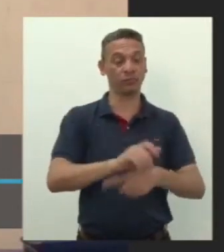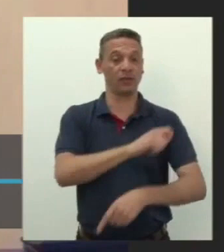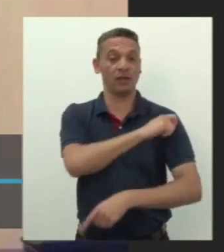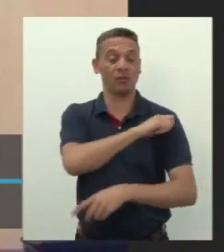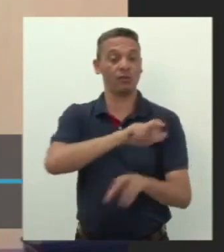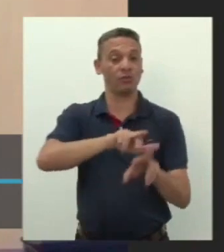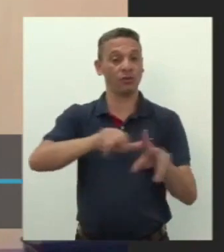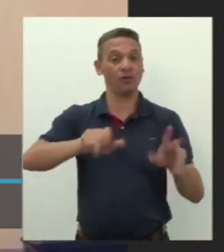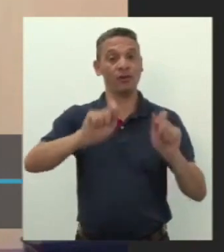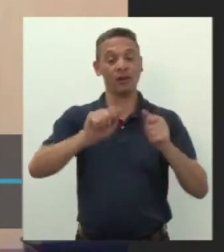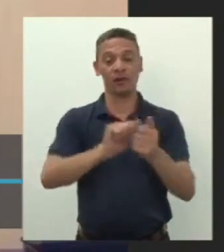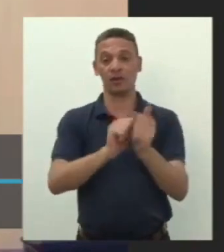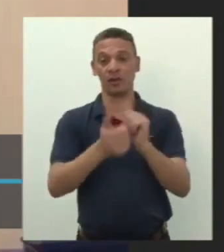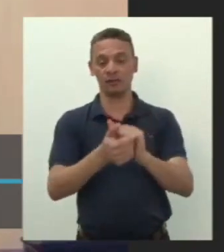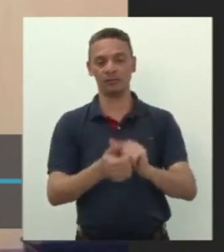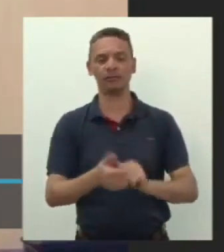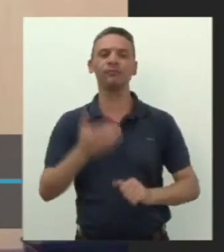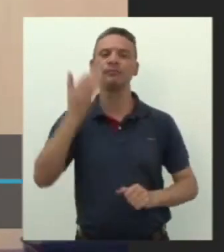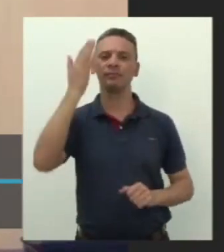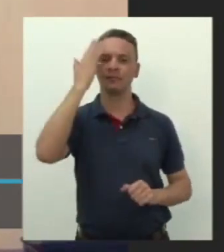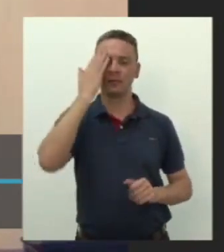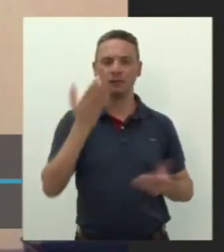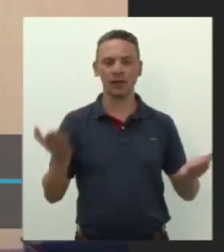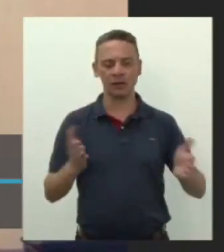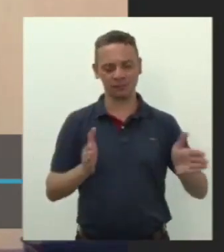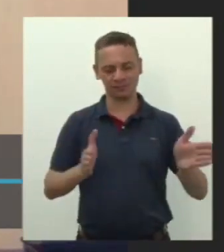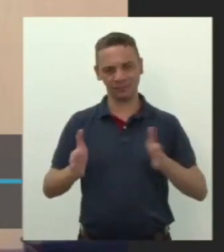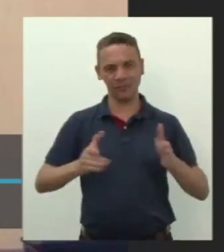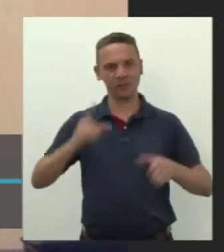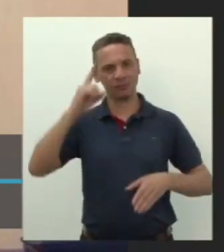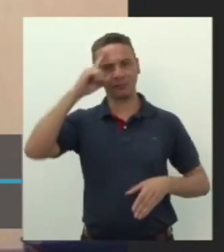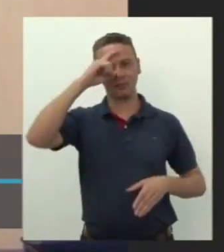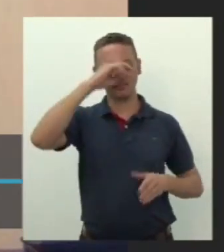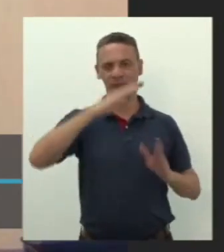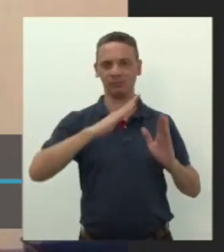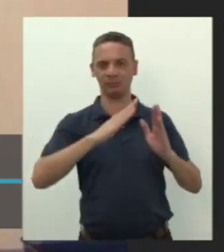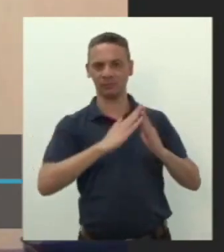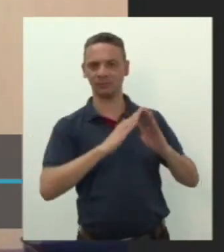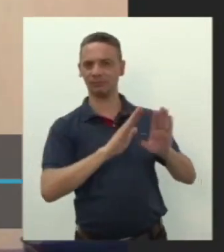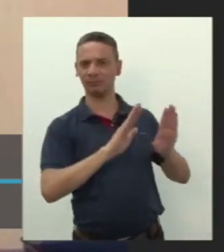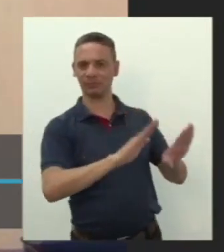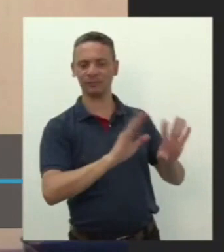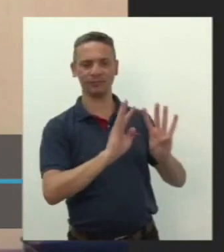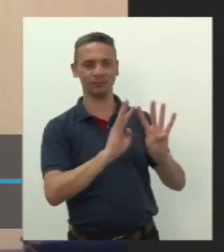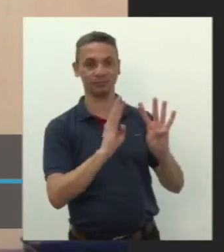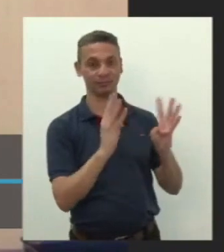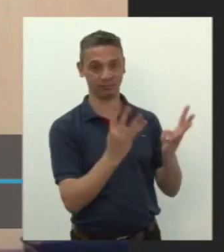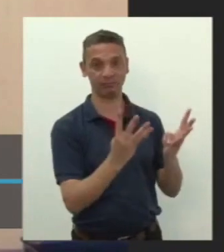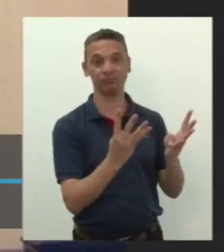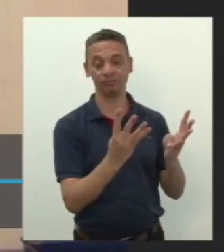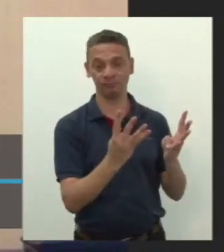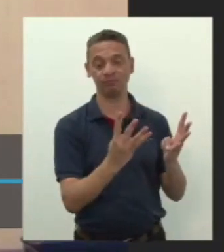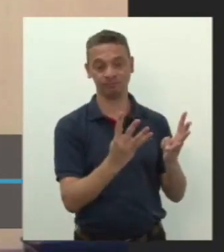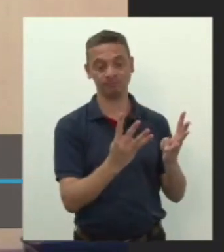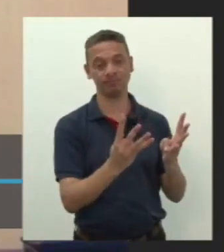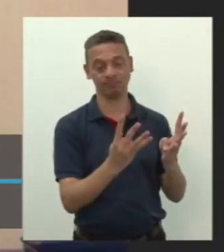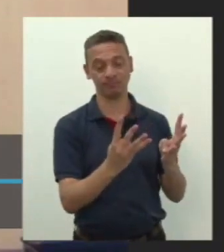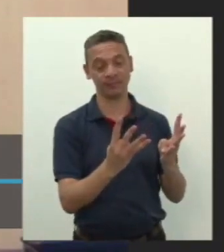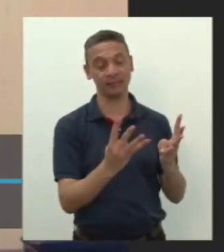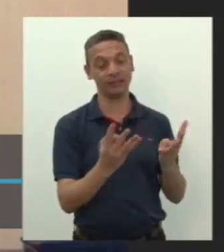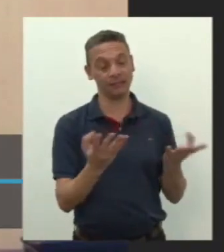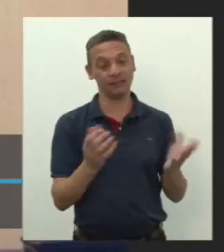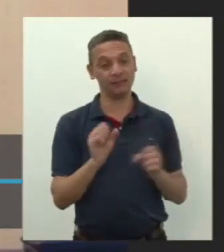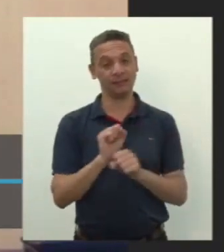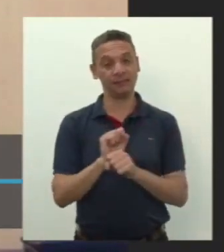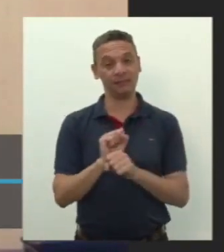né. Sabemos que nesse momento é diferente, né, o isolamento, então essa é praticamente é impossível,